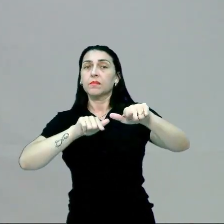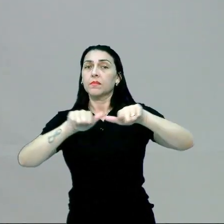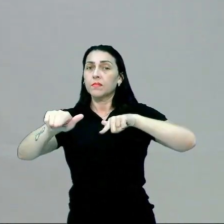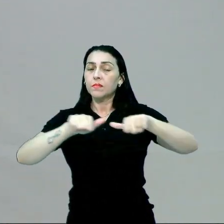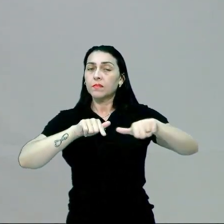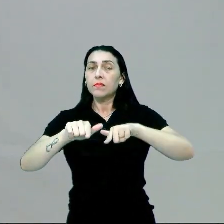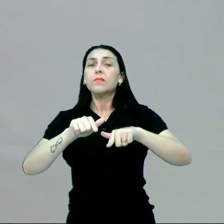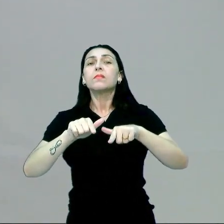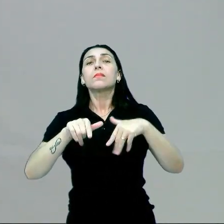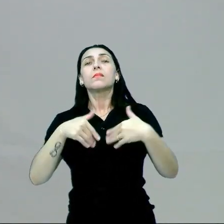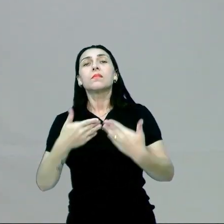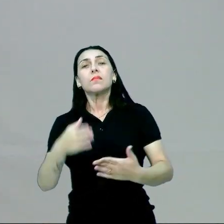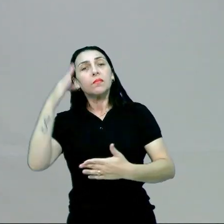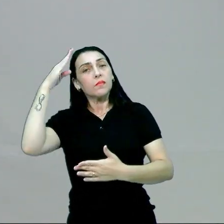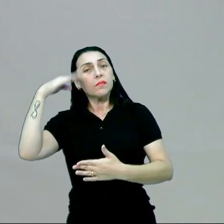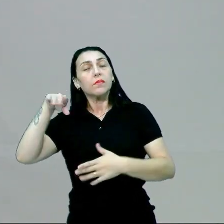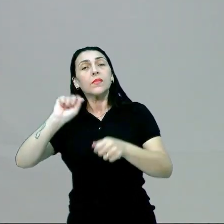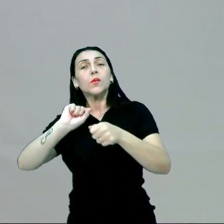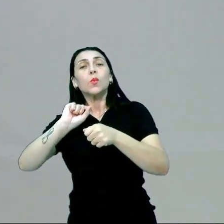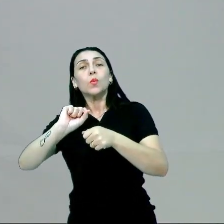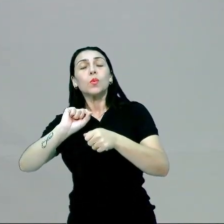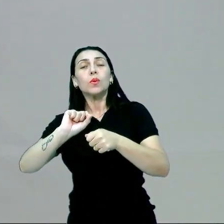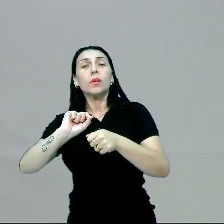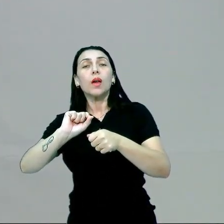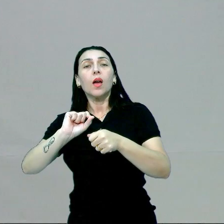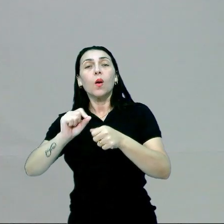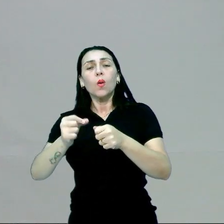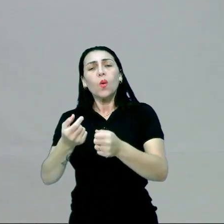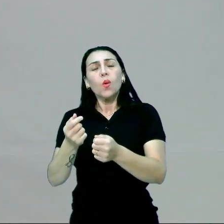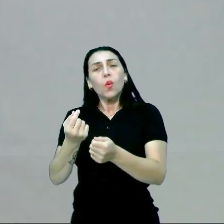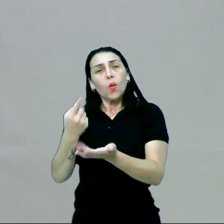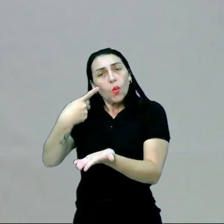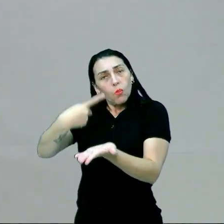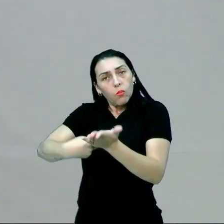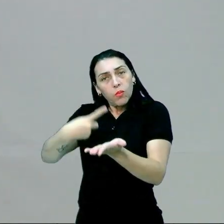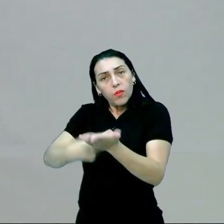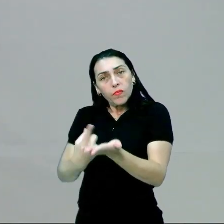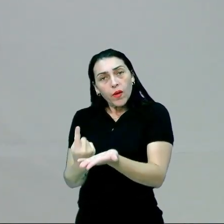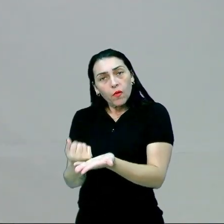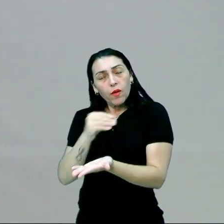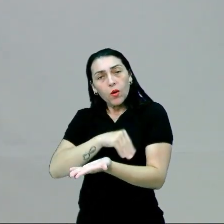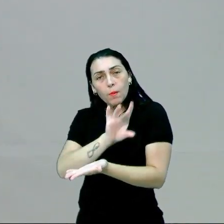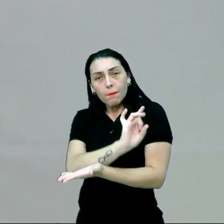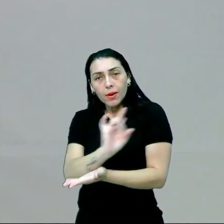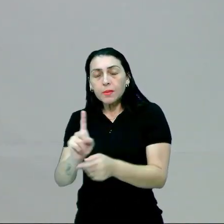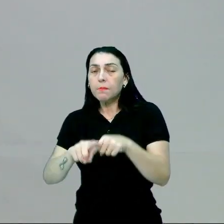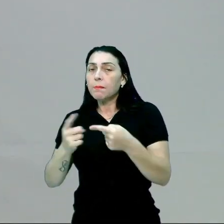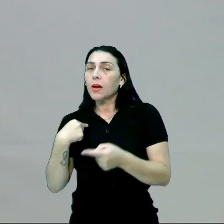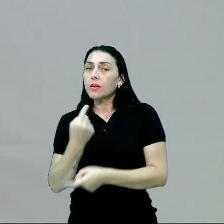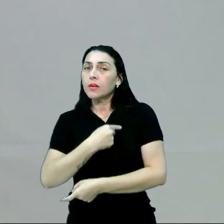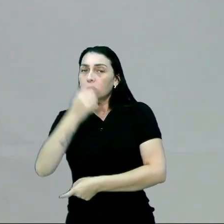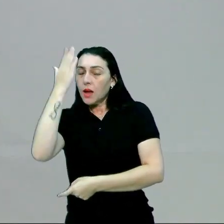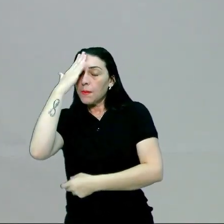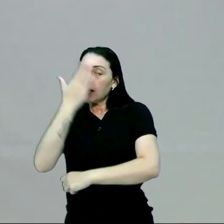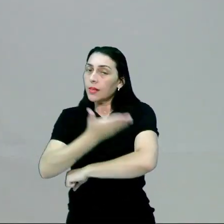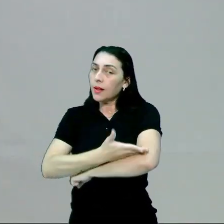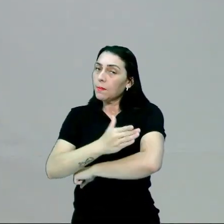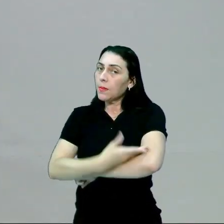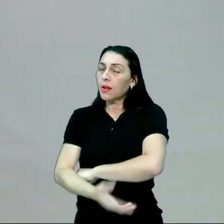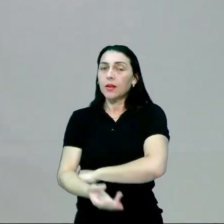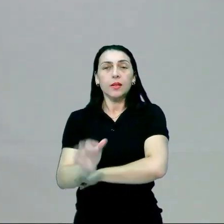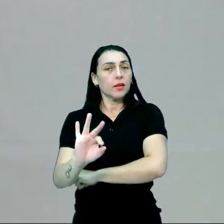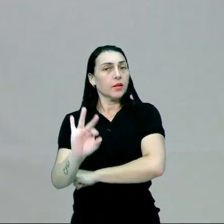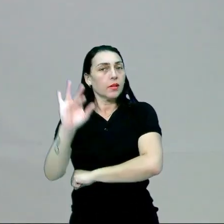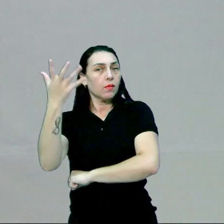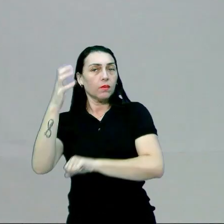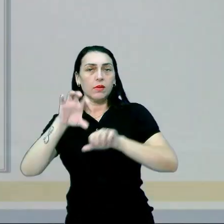trabalhar, teoricamente eu poderia determinar com eles o valor que eu vou pagar a cada um deles, mas a gente sabe que na prática isso não